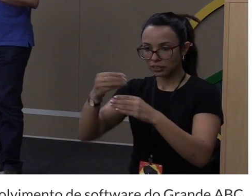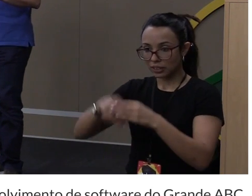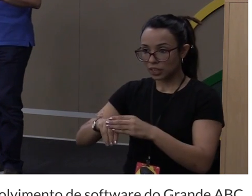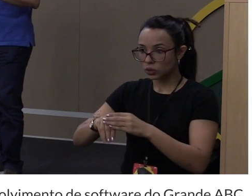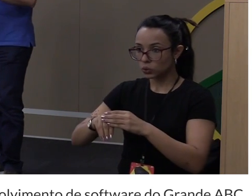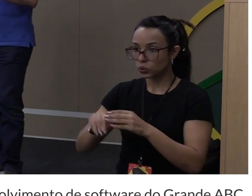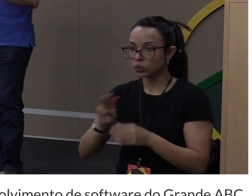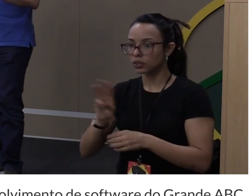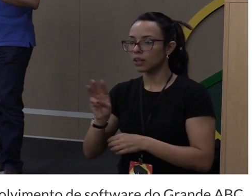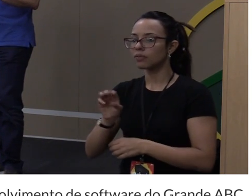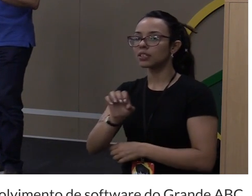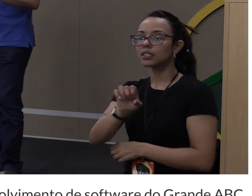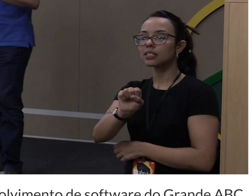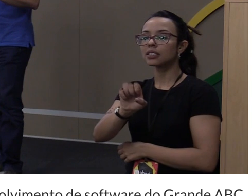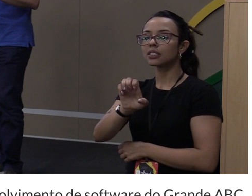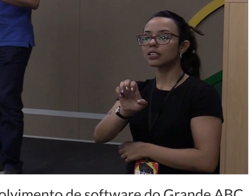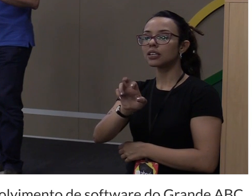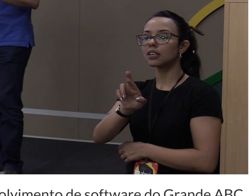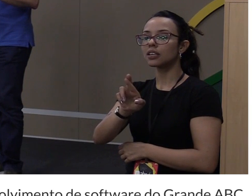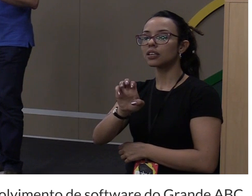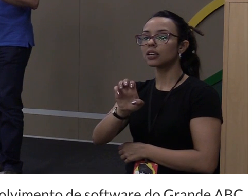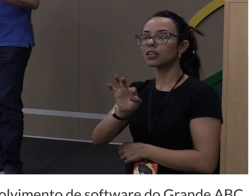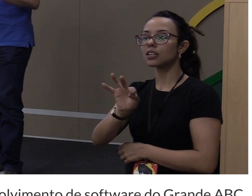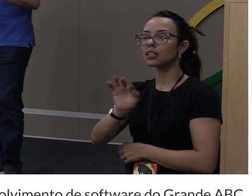todo mundo já ouviu? Alguém nunca ouviu falar do Serenata de Amor?